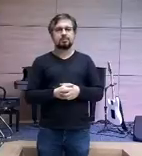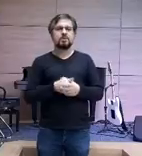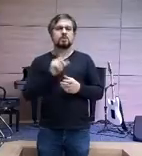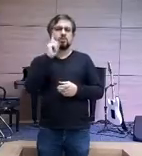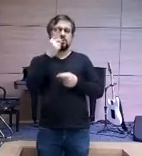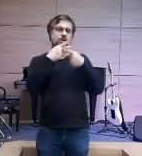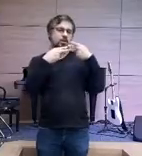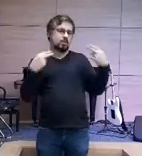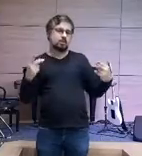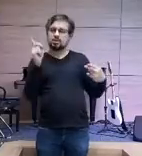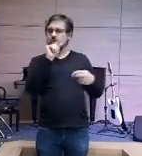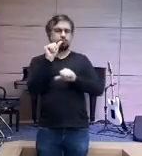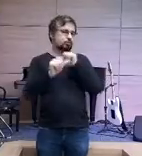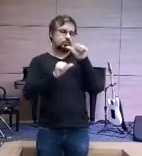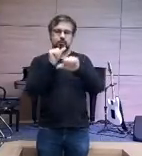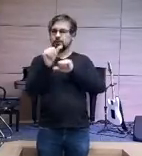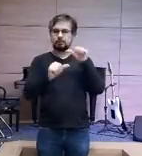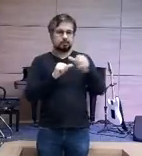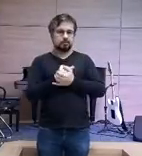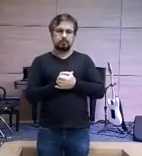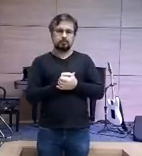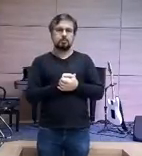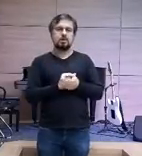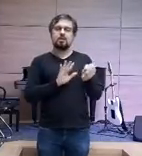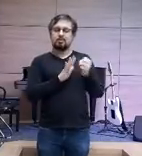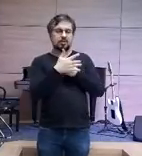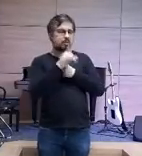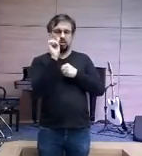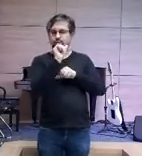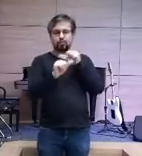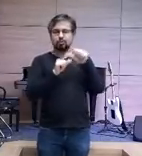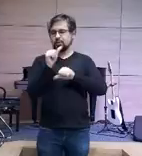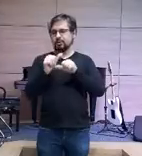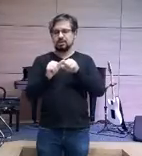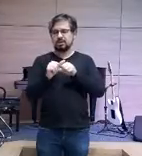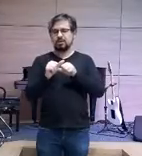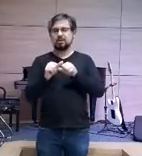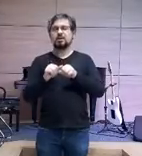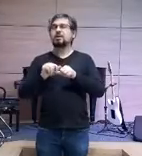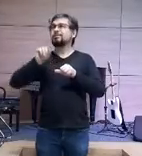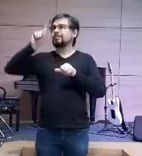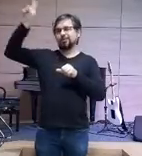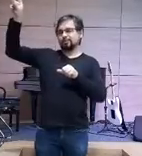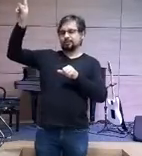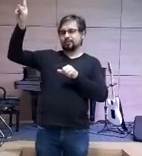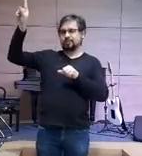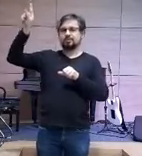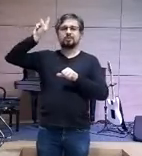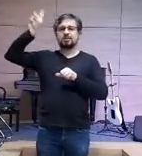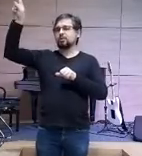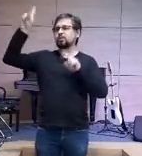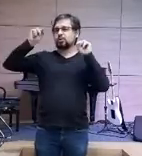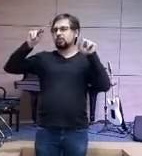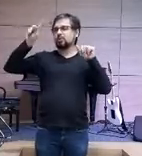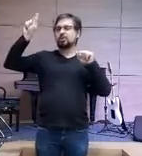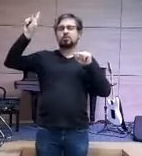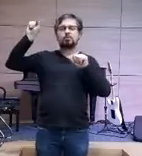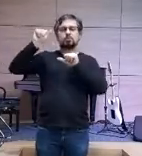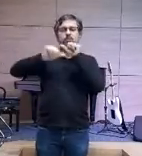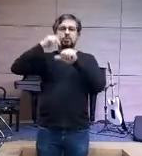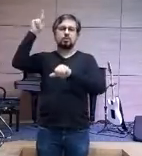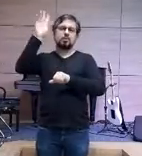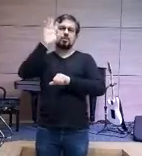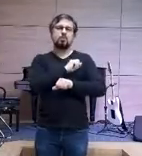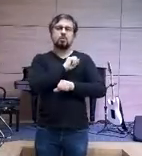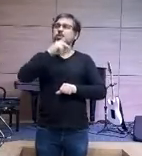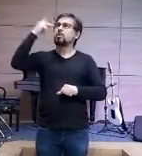é uma coisa não vai mudar pela pandemia Deus não mudou e o seu